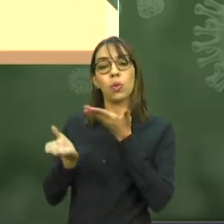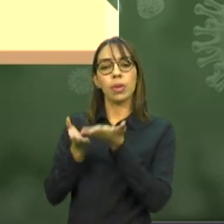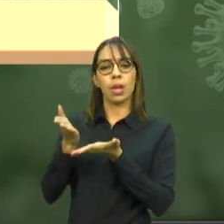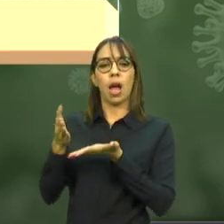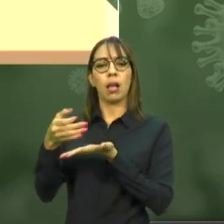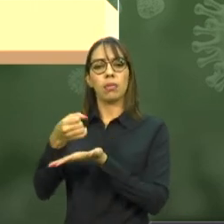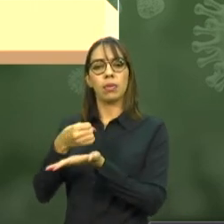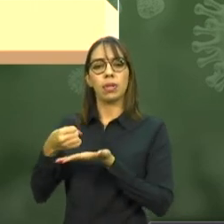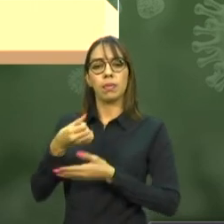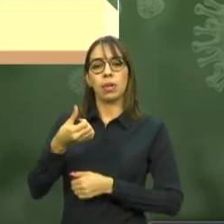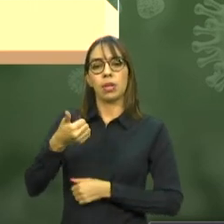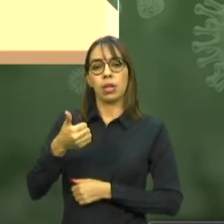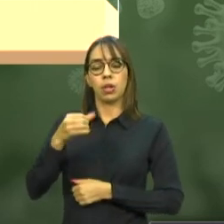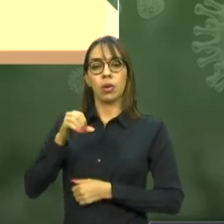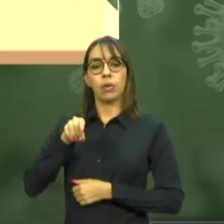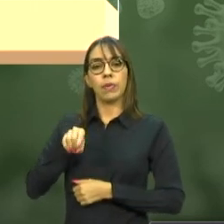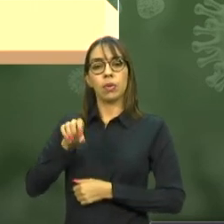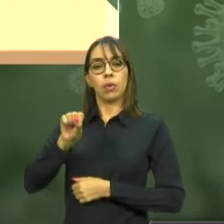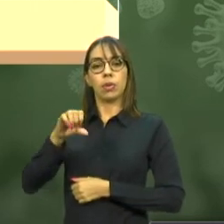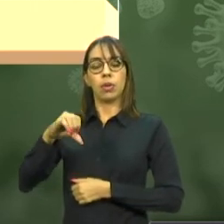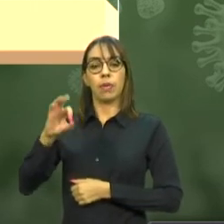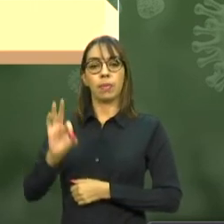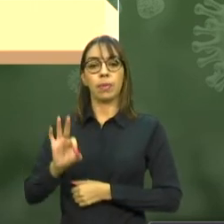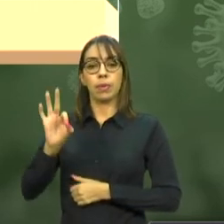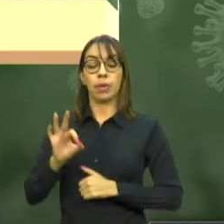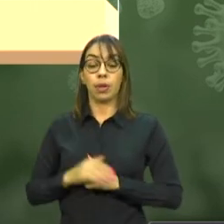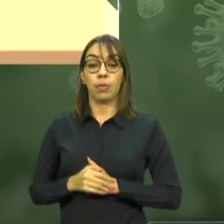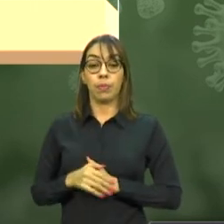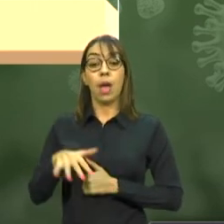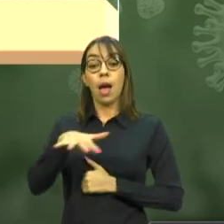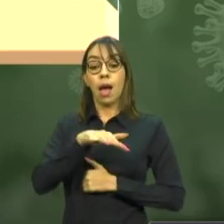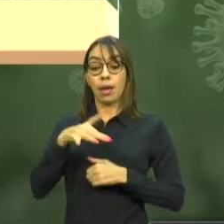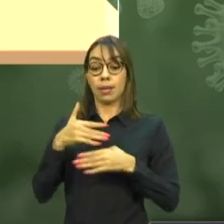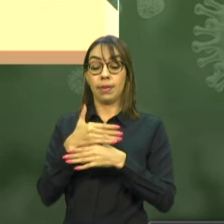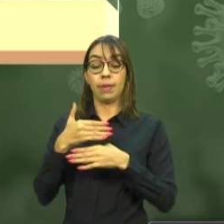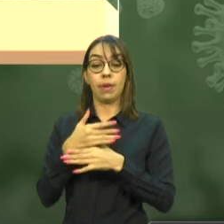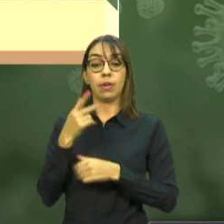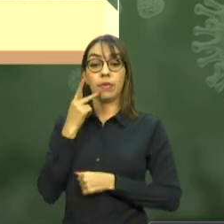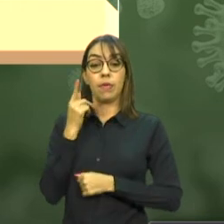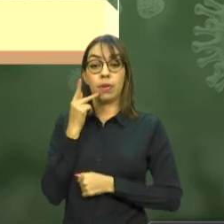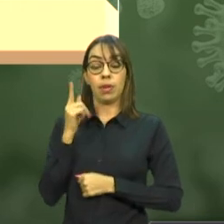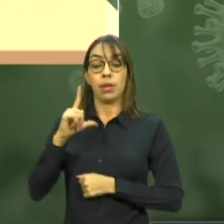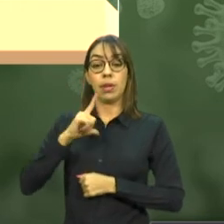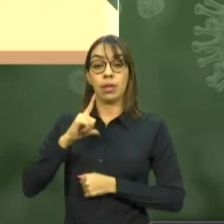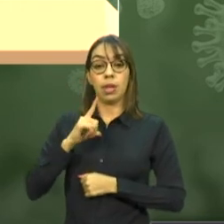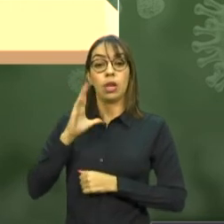18,89%. Sobre o cenário aqui em Fortaleza, a ocupação em UTIs é de